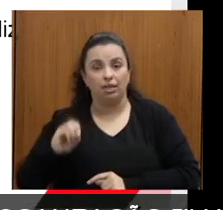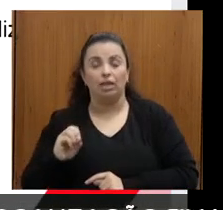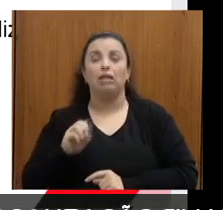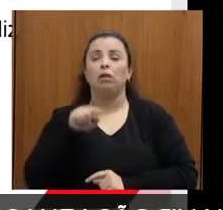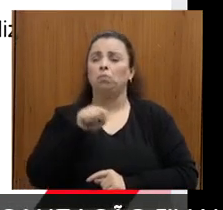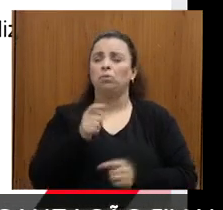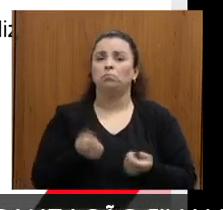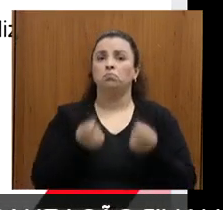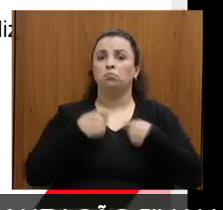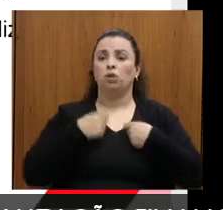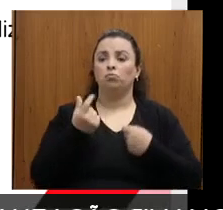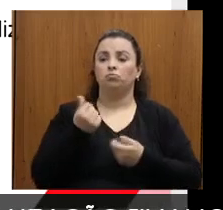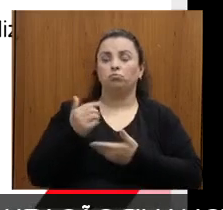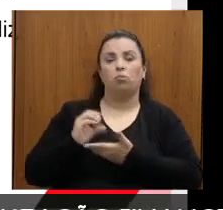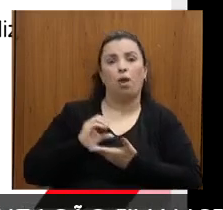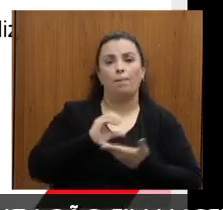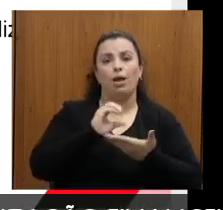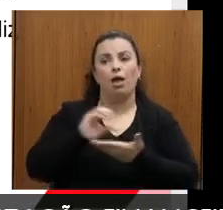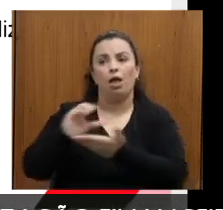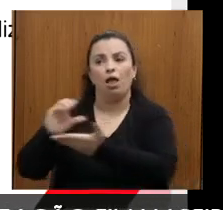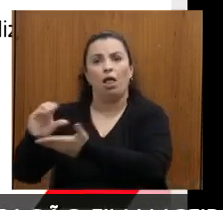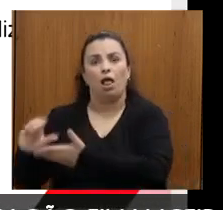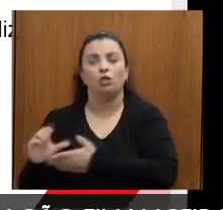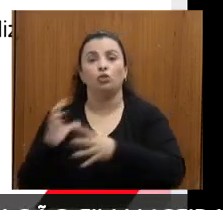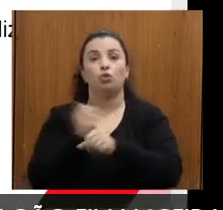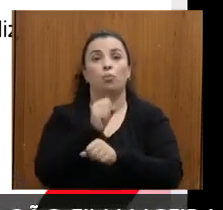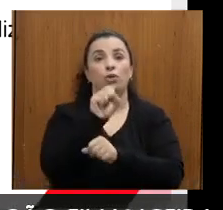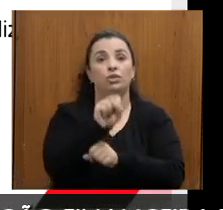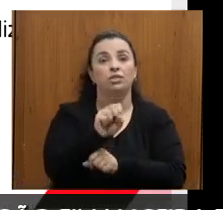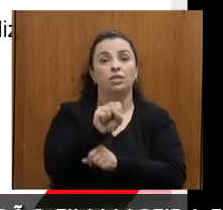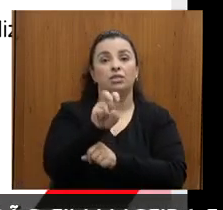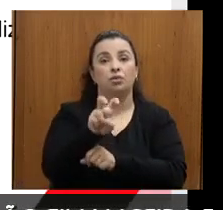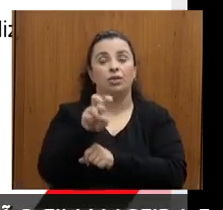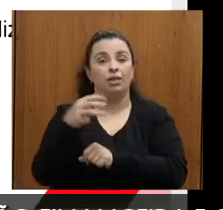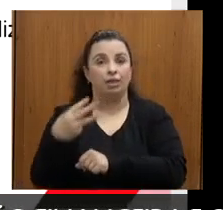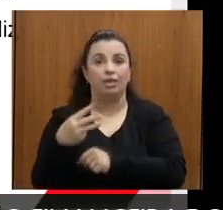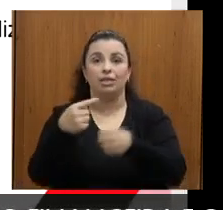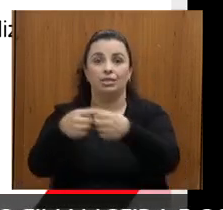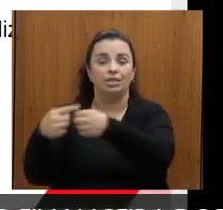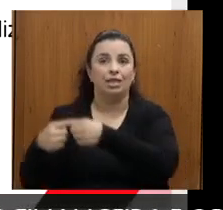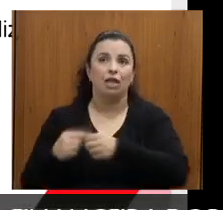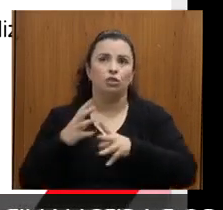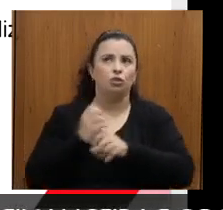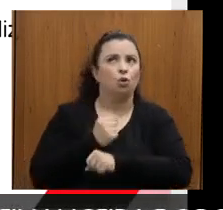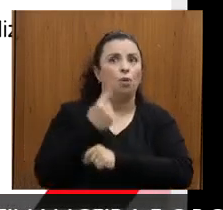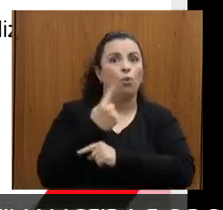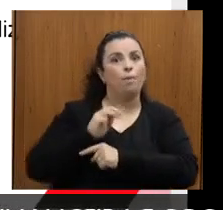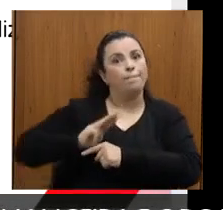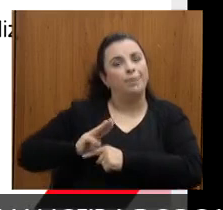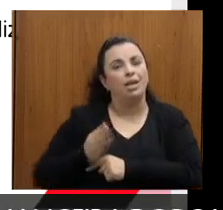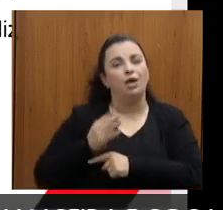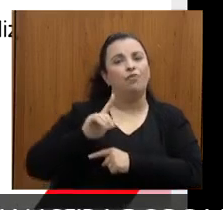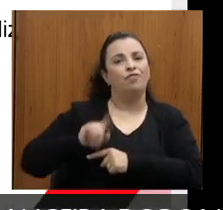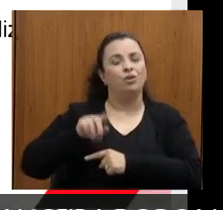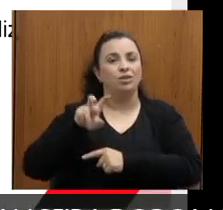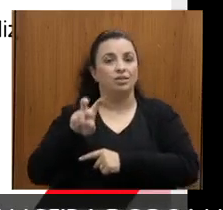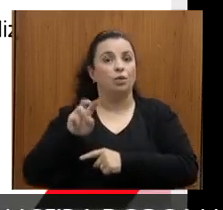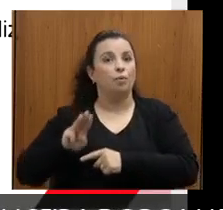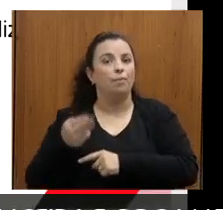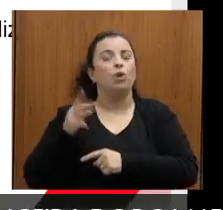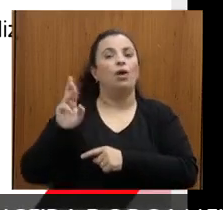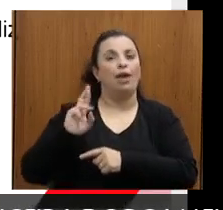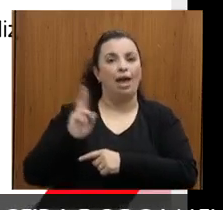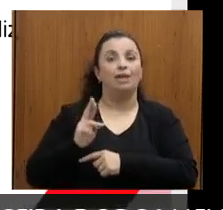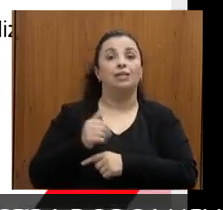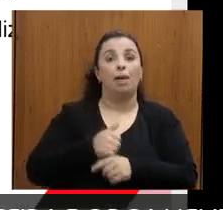de recursos aos 853 municípios, no total de R 1,5 bilhão. A primeira parcela já foi repassada